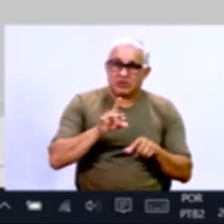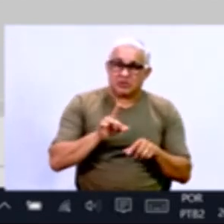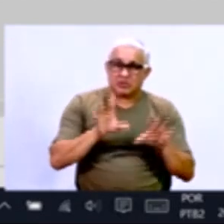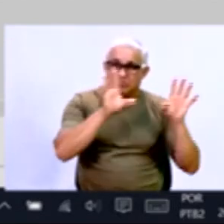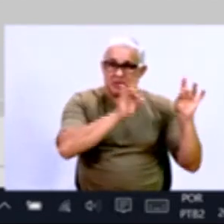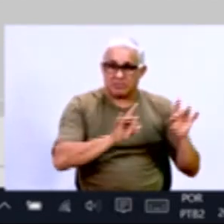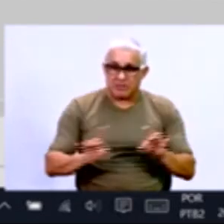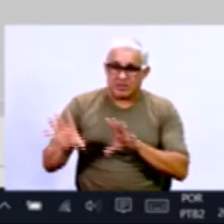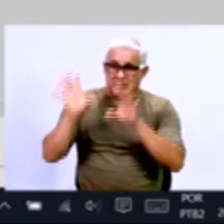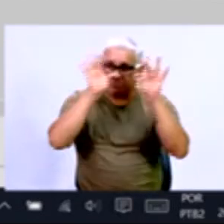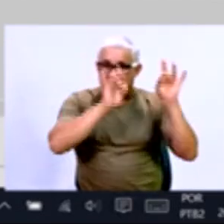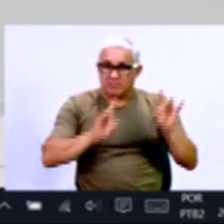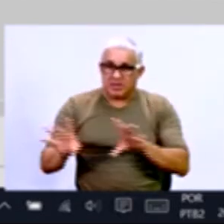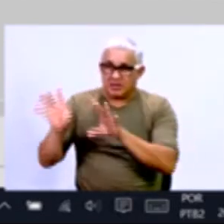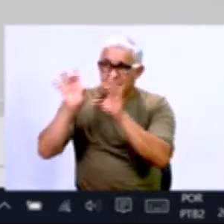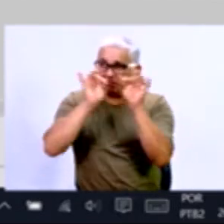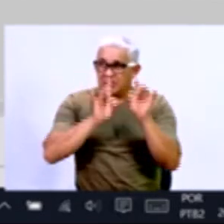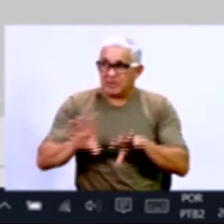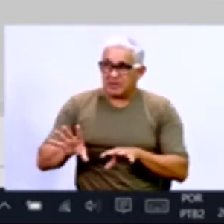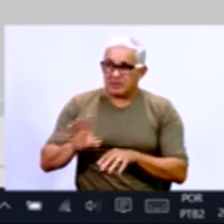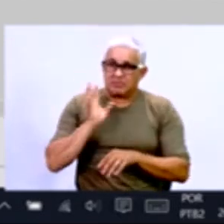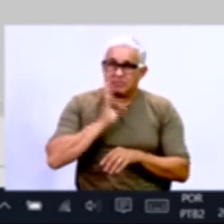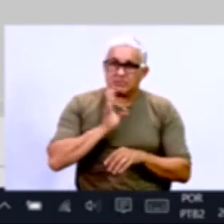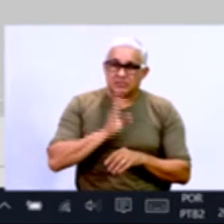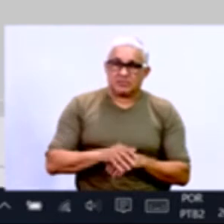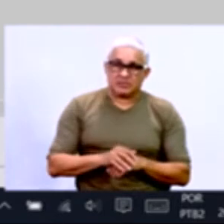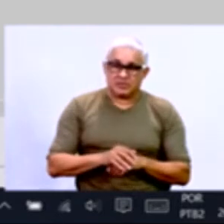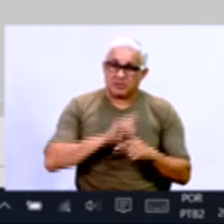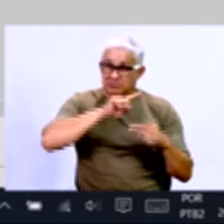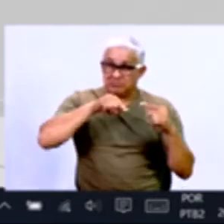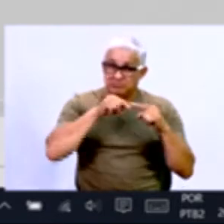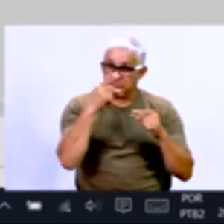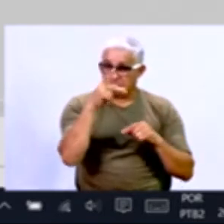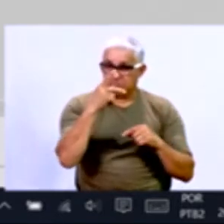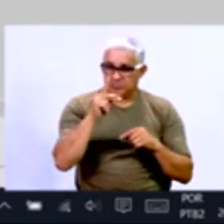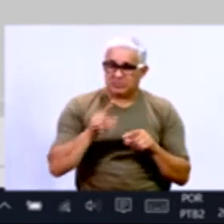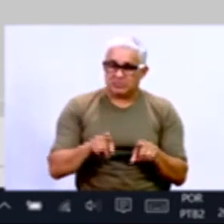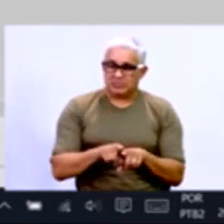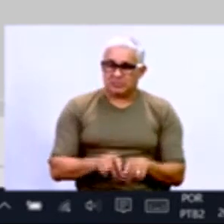as faixas. Fica legal de acordo com o seu objetivo, né?